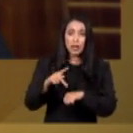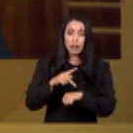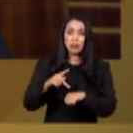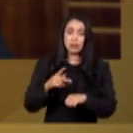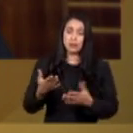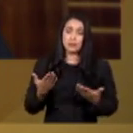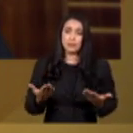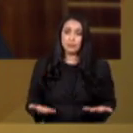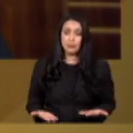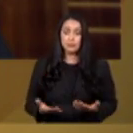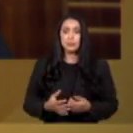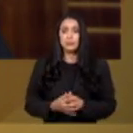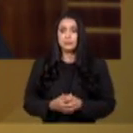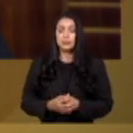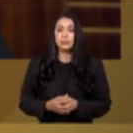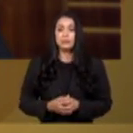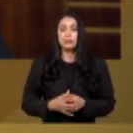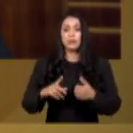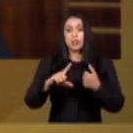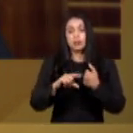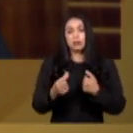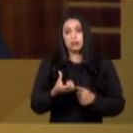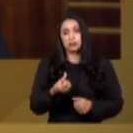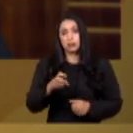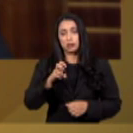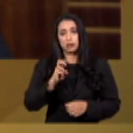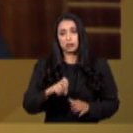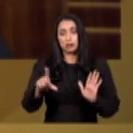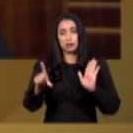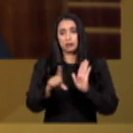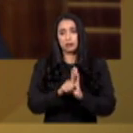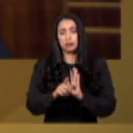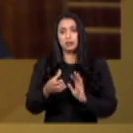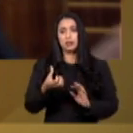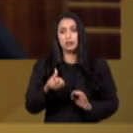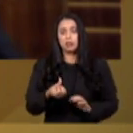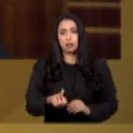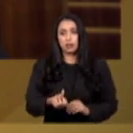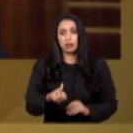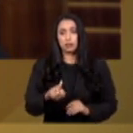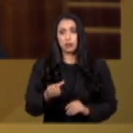nacionais artigo 65 da lei